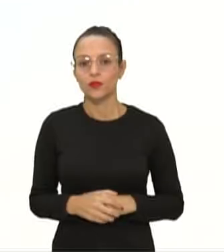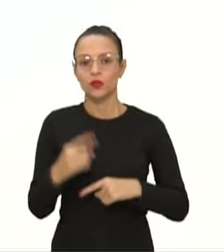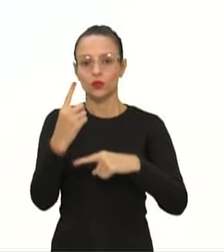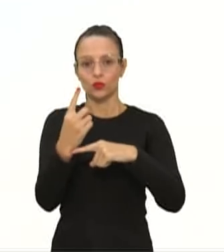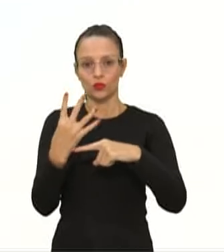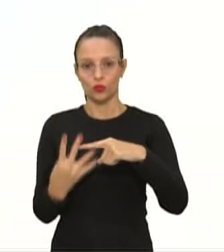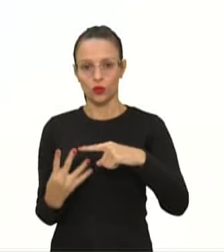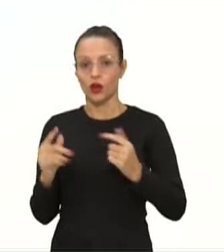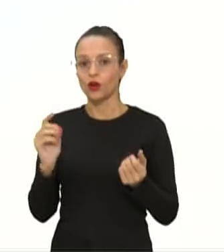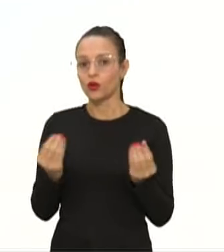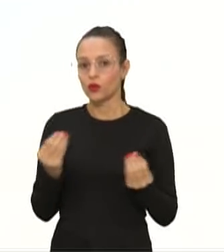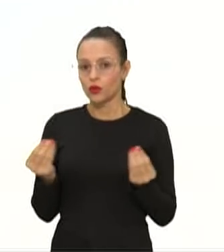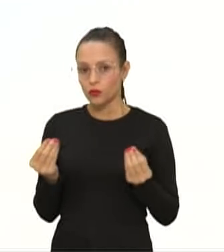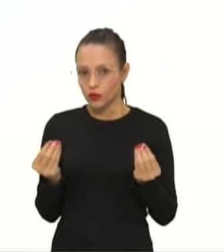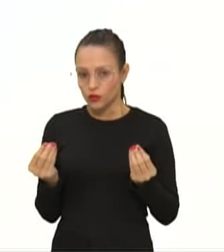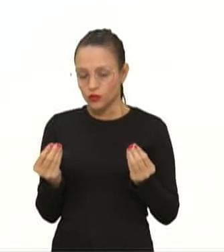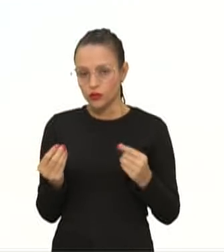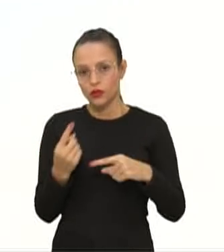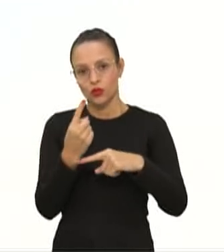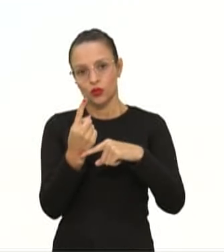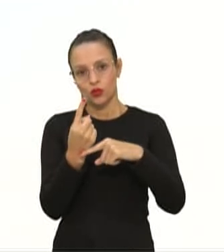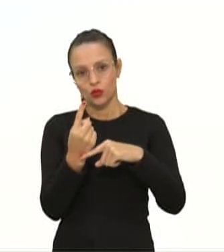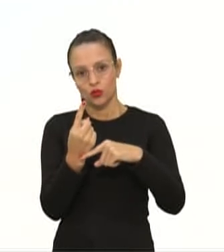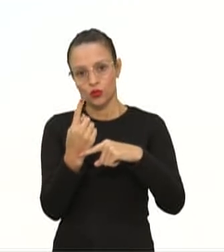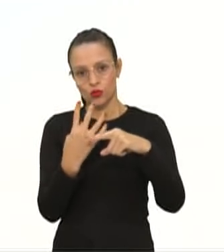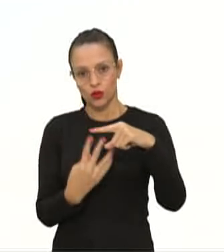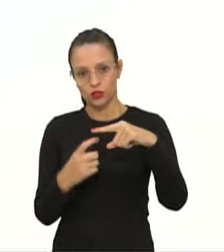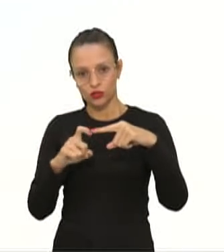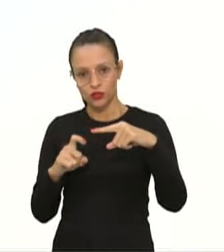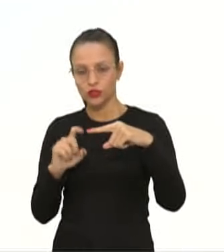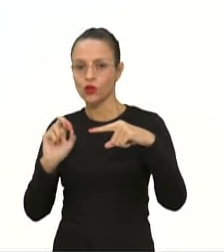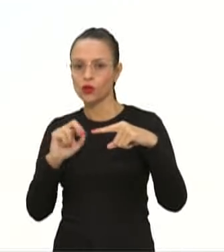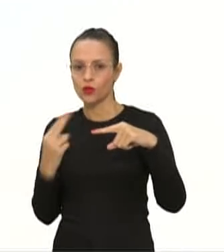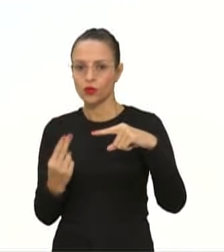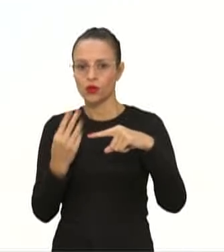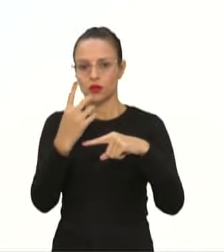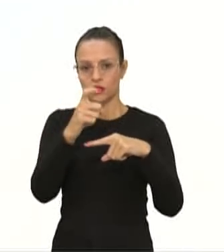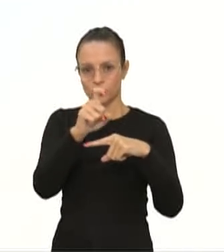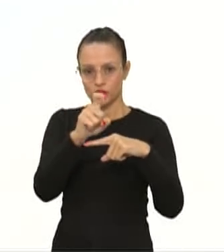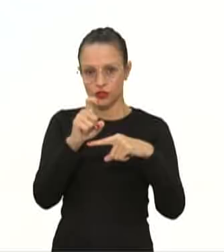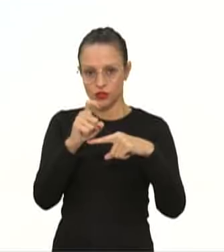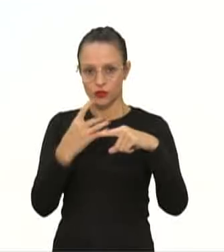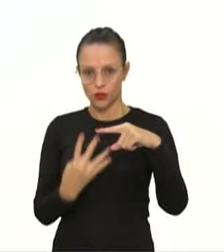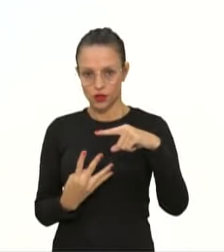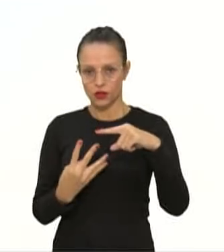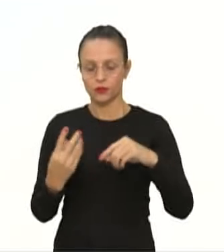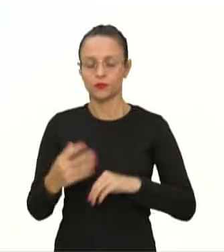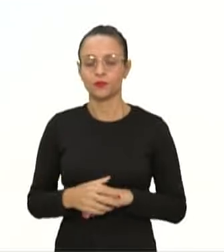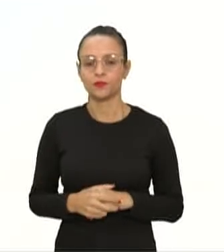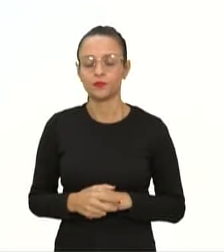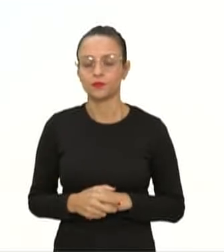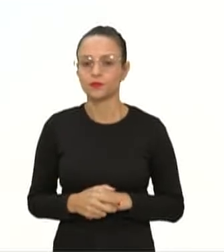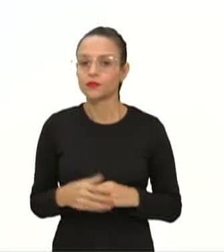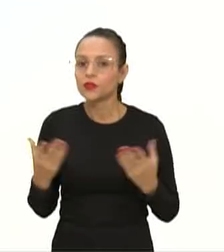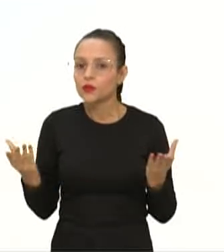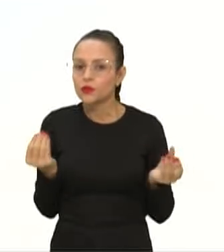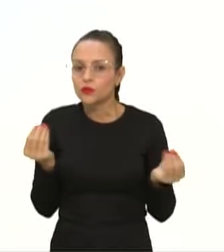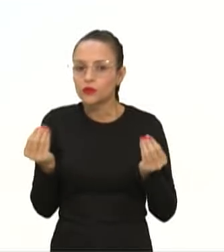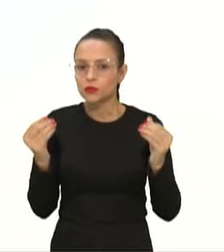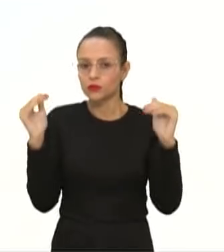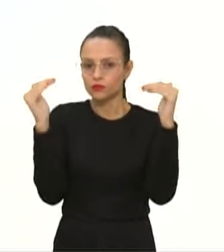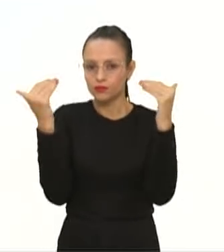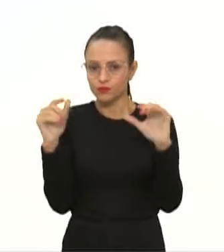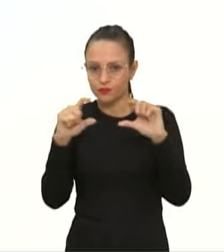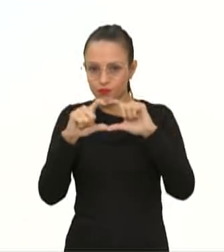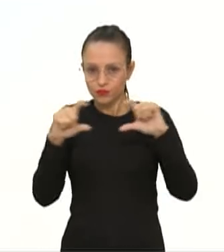dessa quantia? 1/4 de X ou X sobre 4. Tá ali. E agora como é que eu monto essa